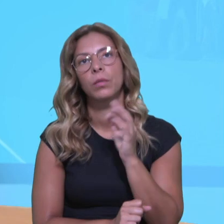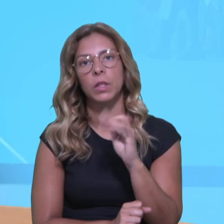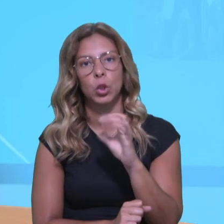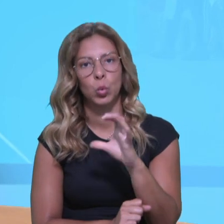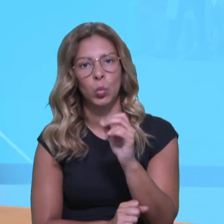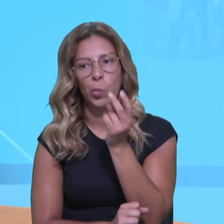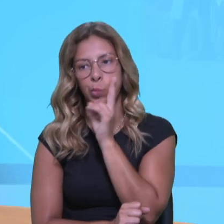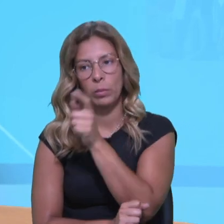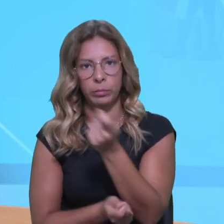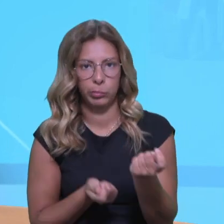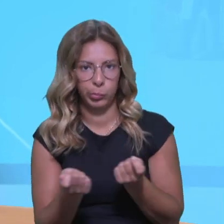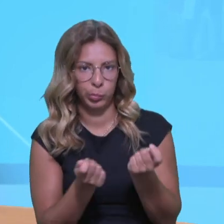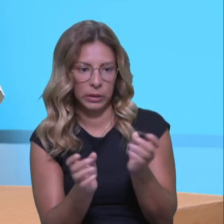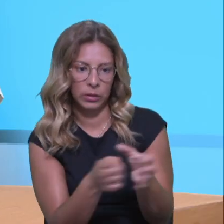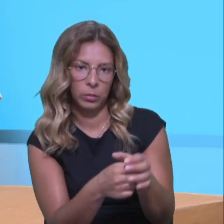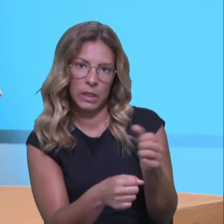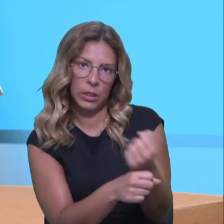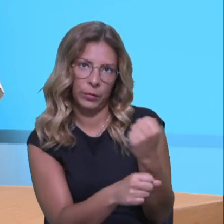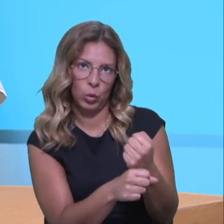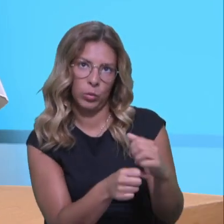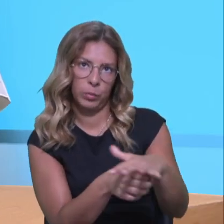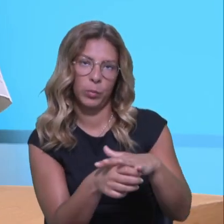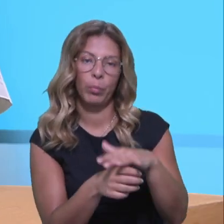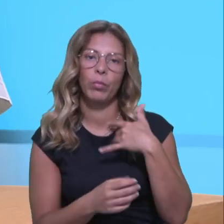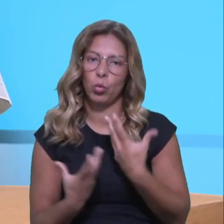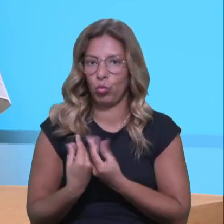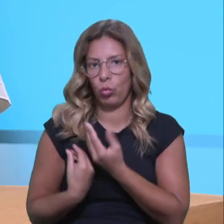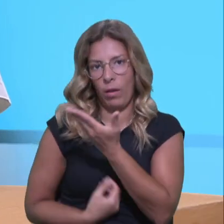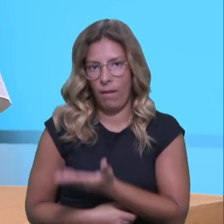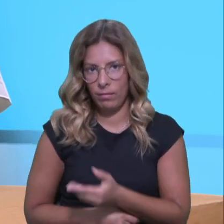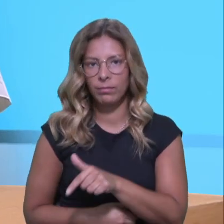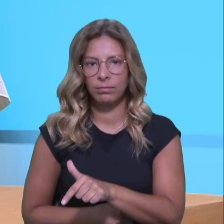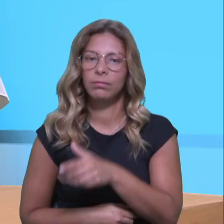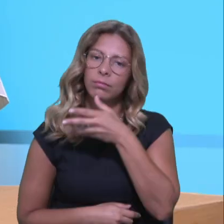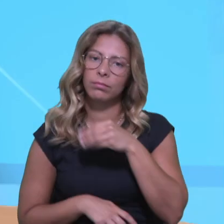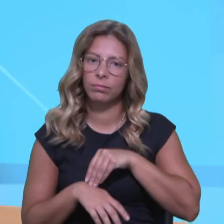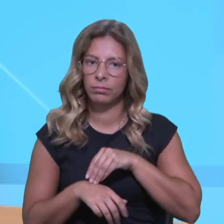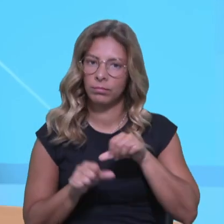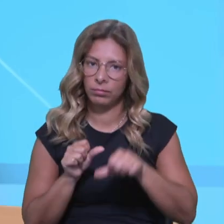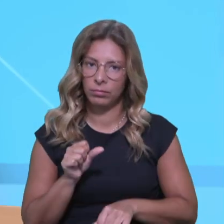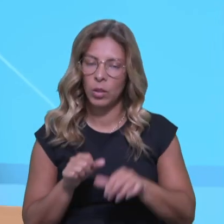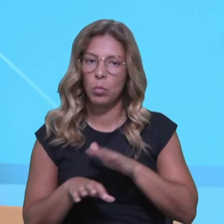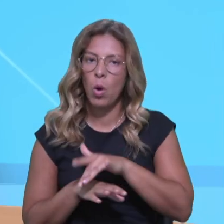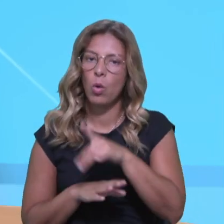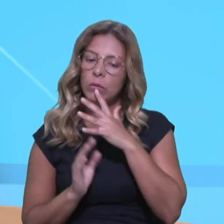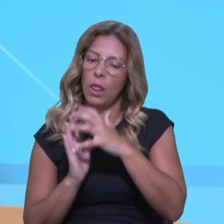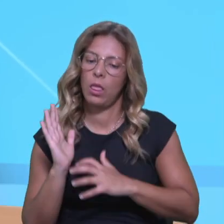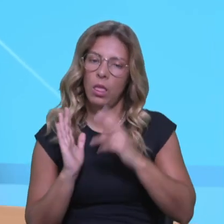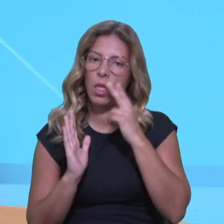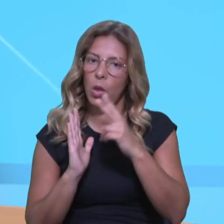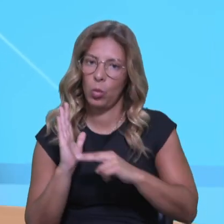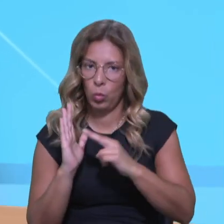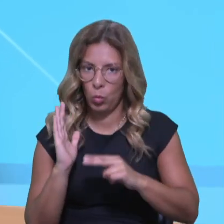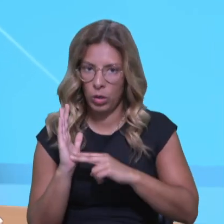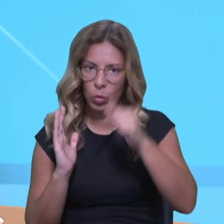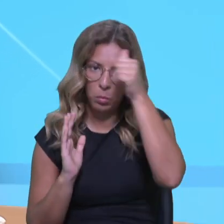este serviço e está hoje no programa Eclésia para comentar a liturgia de domingo, quando se assinala o 5º Dia Mundial dos Avós e